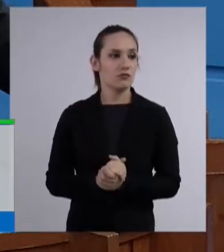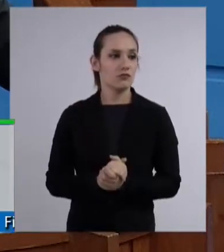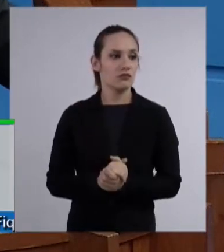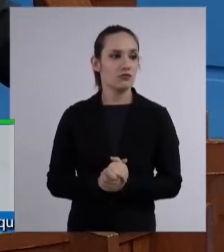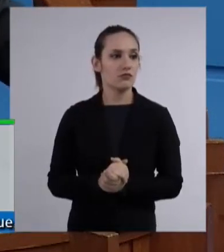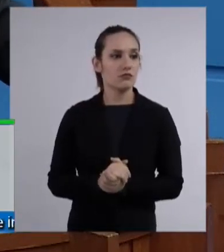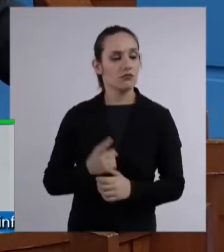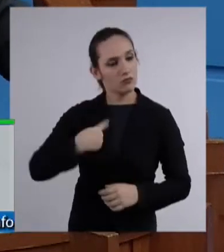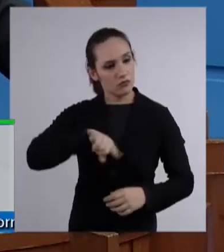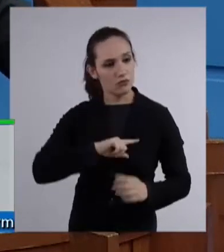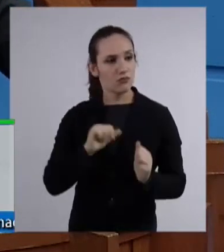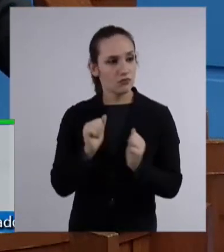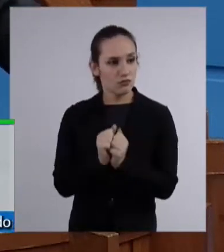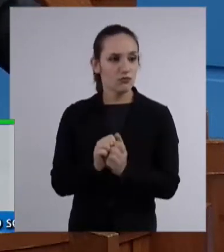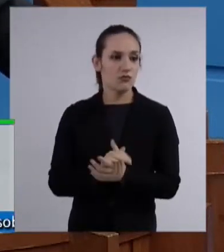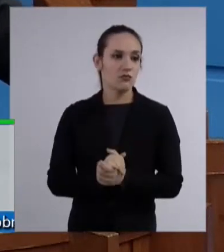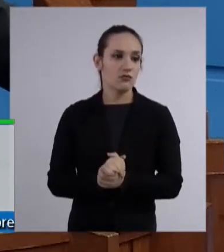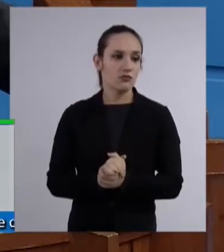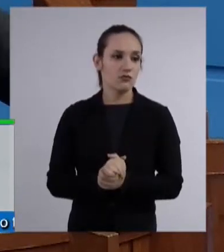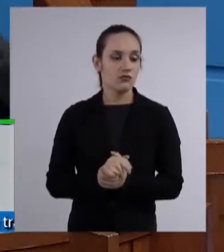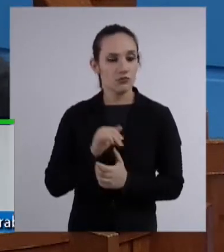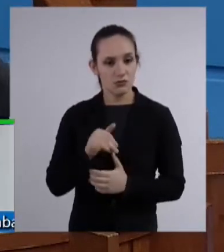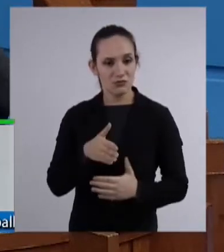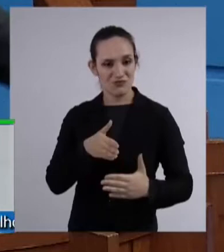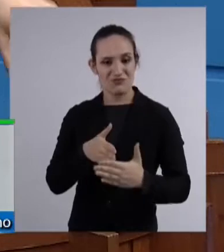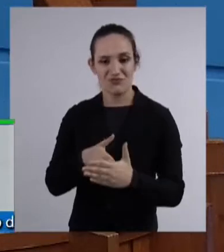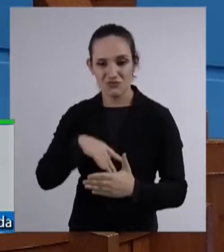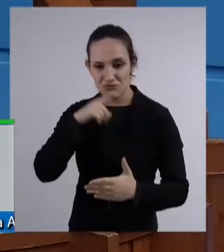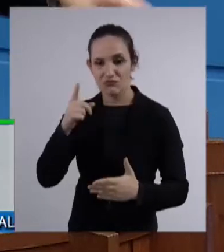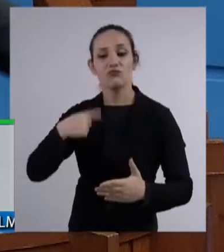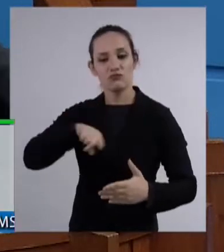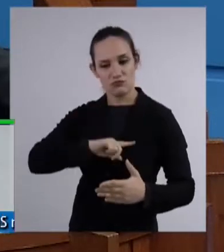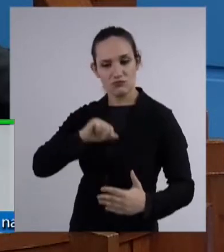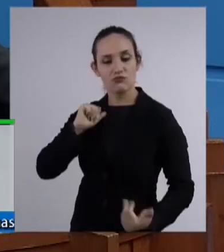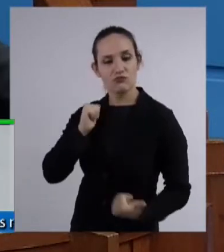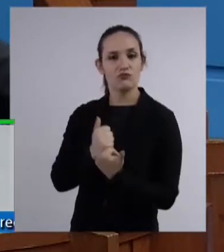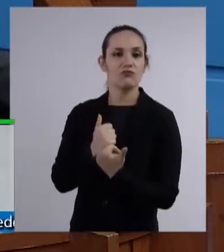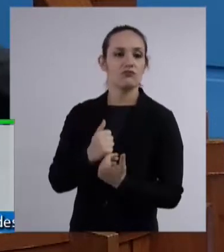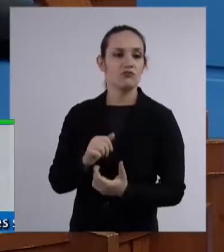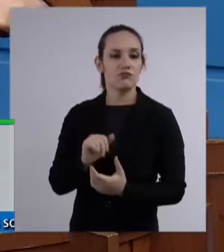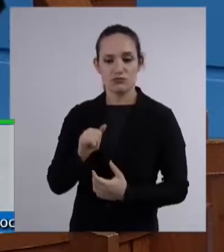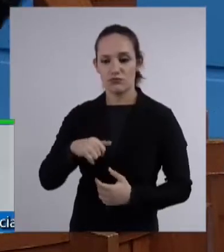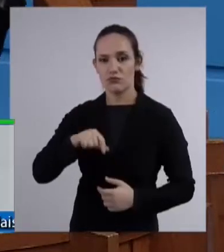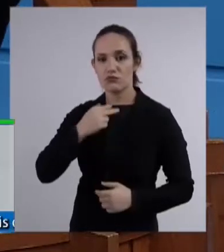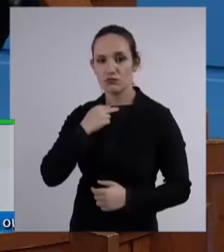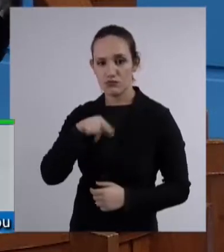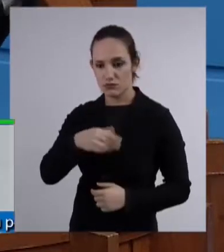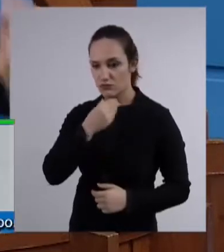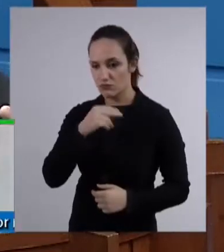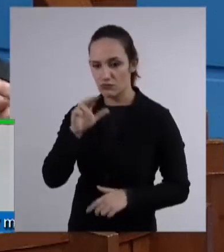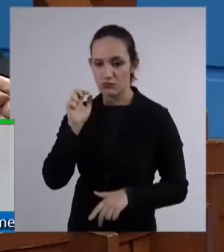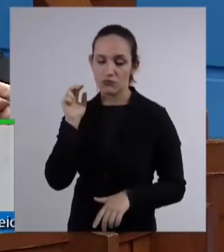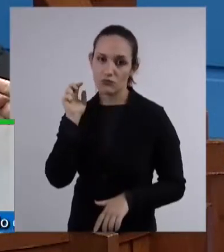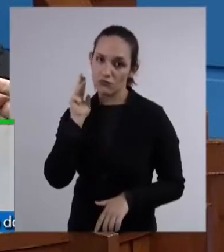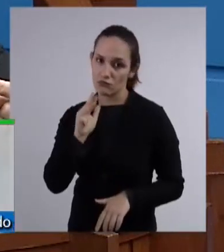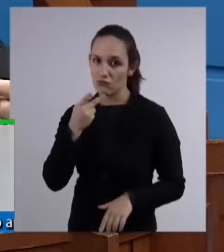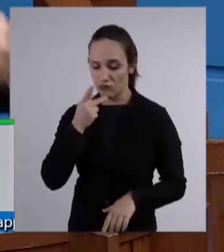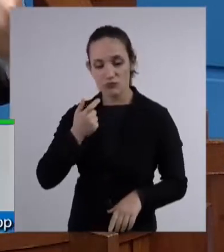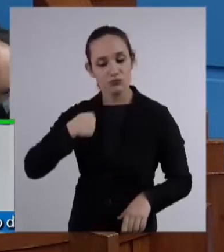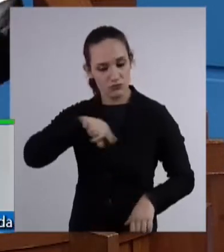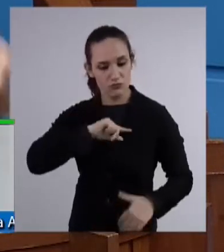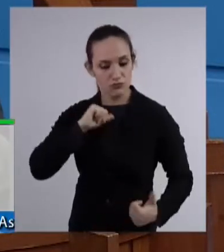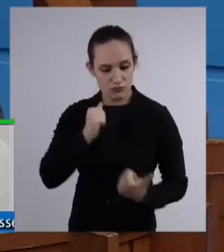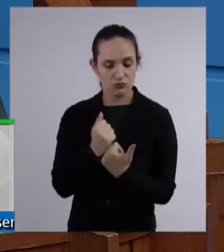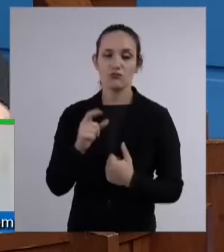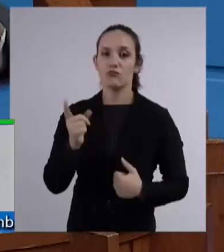vamos andar em nome dele. Enquanto ele estiver impedido de falar, nós vamos falar em nome dele. Porque ele não é uma pessoa,